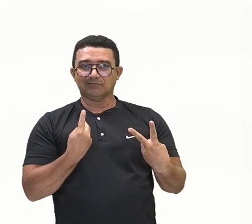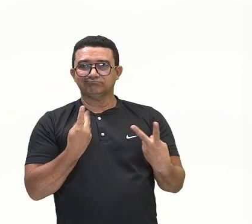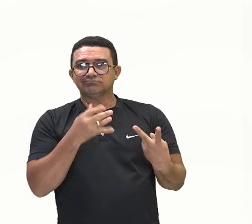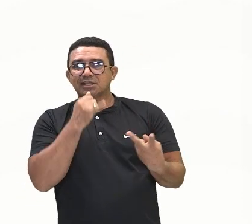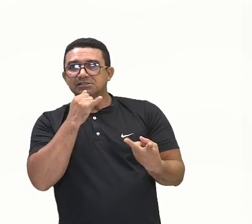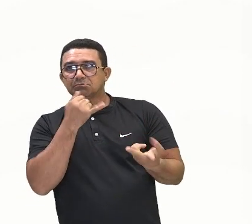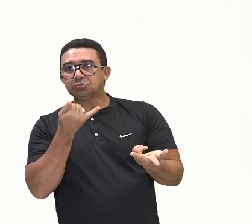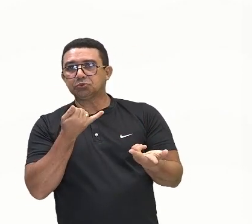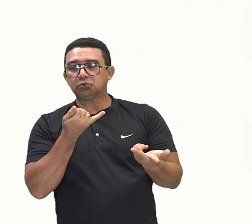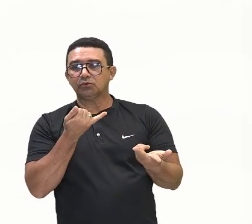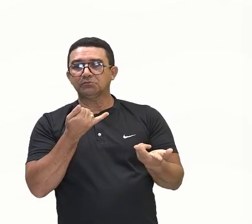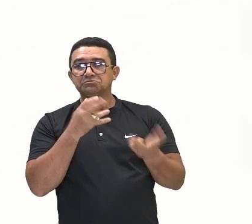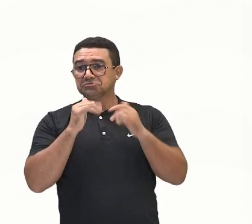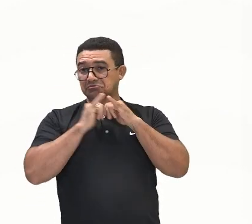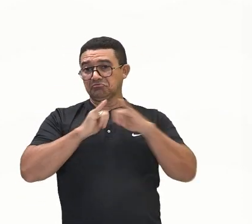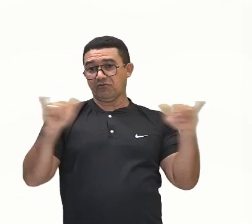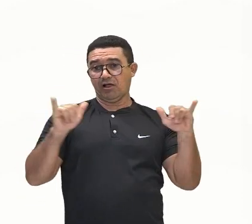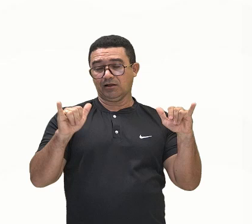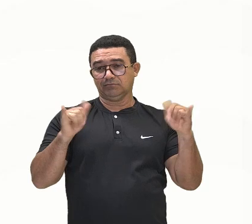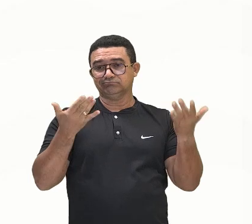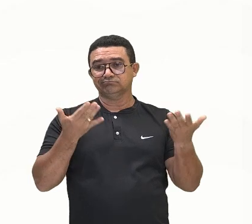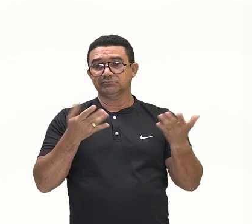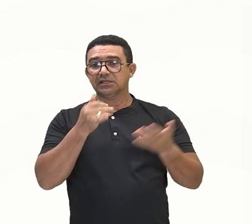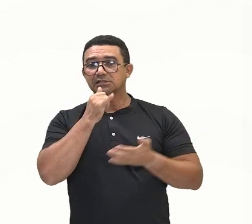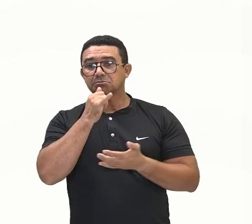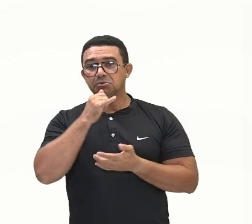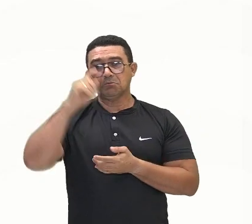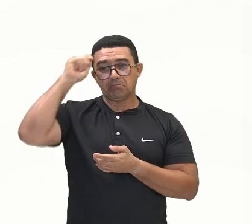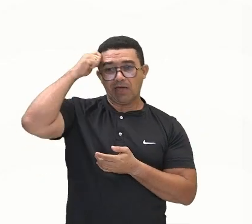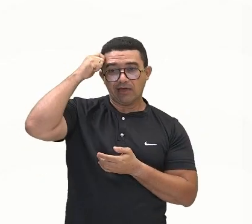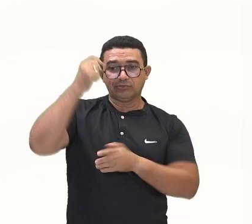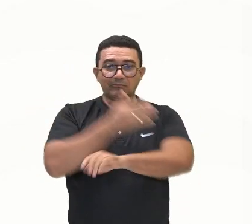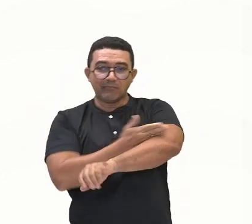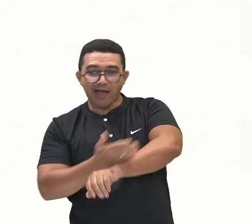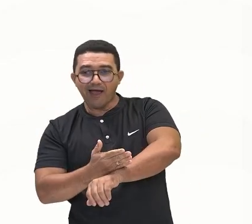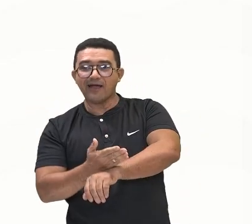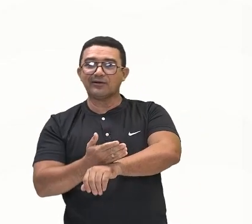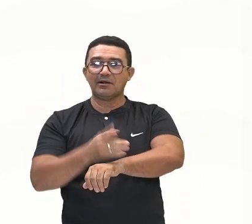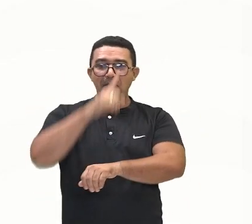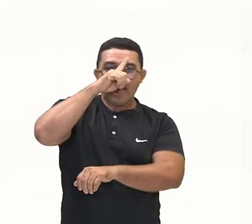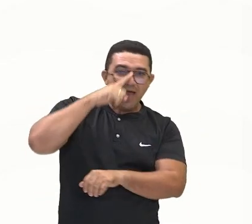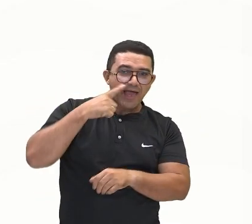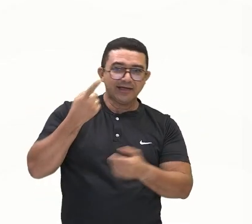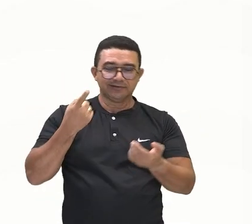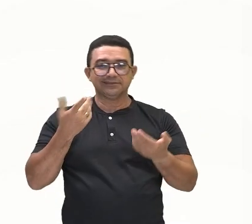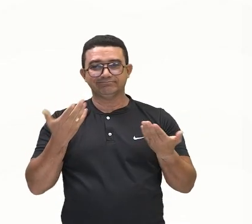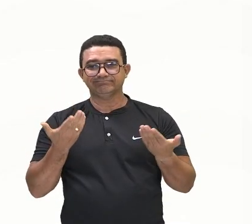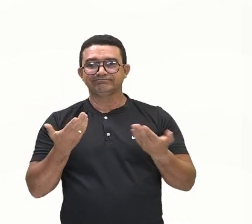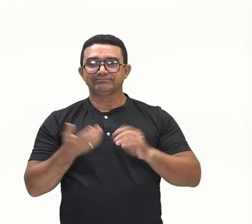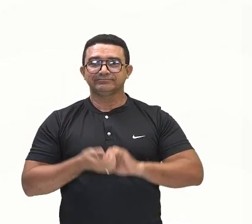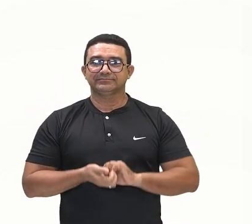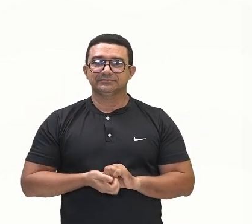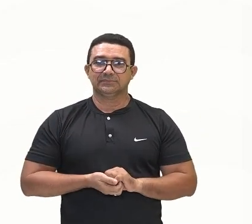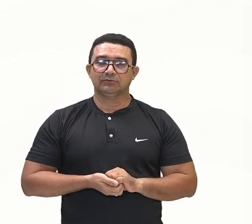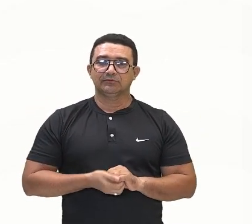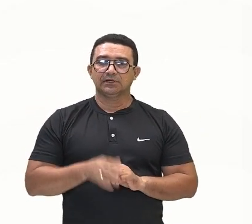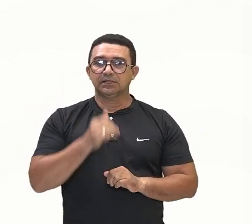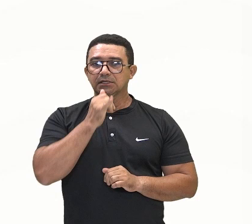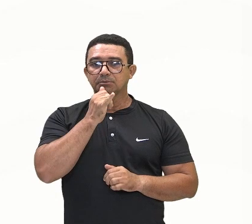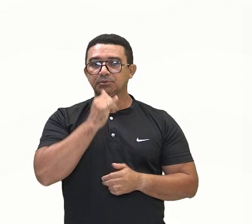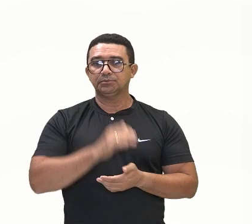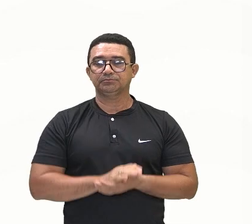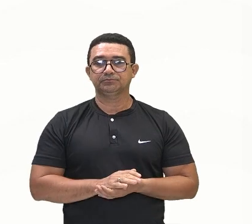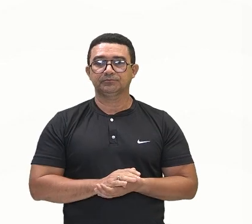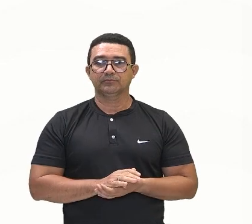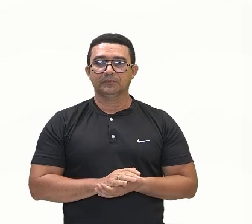se autodeclara. Então, diferentemente de bancas de concurso, de universidades, não vai haver na